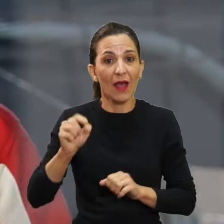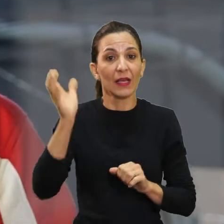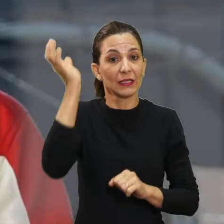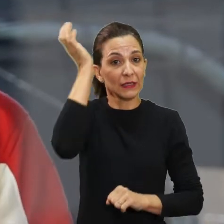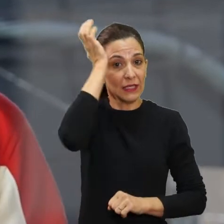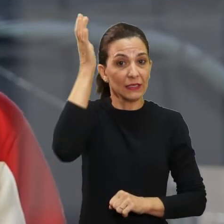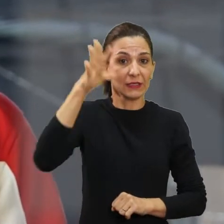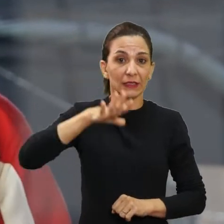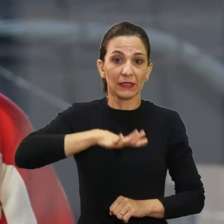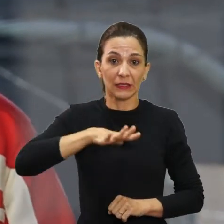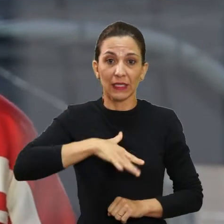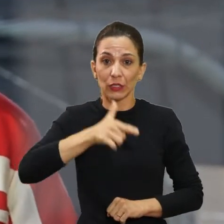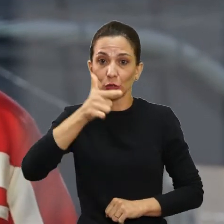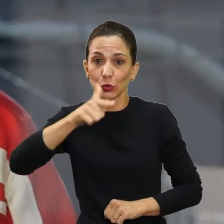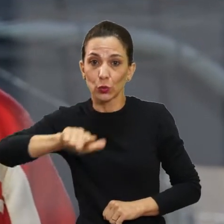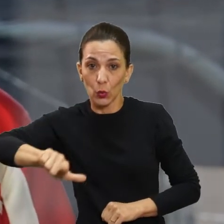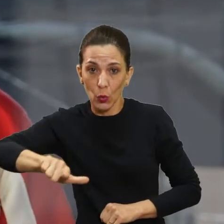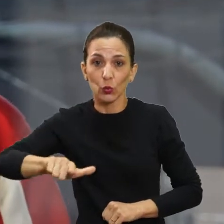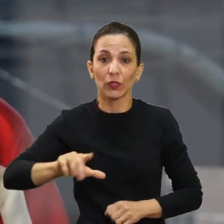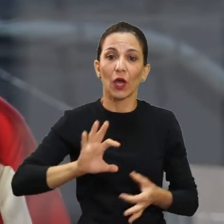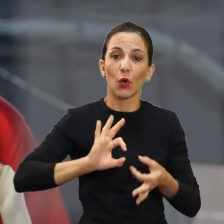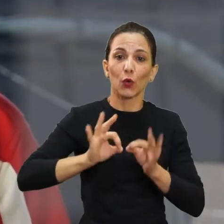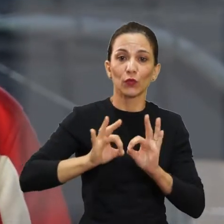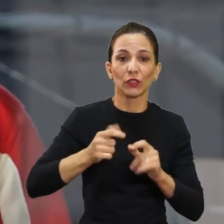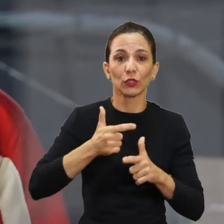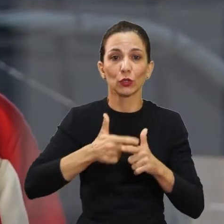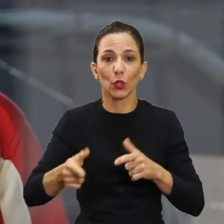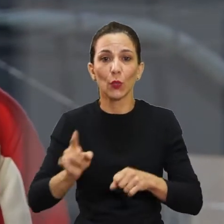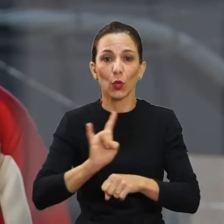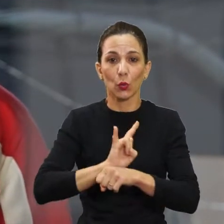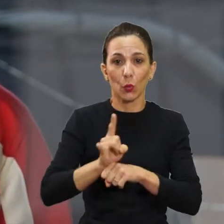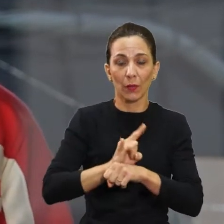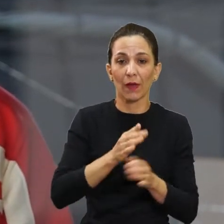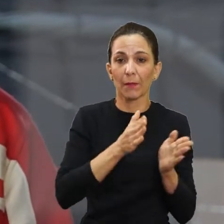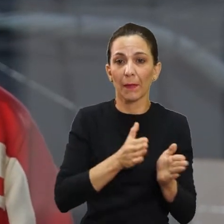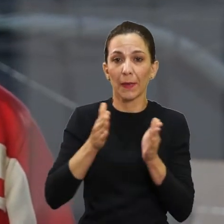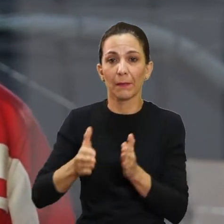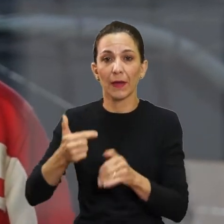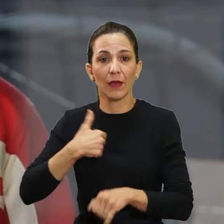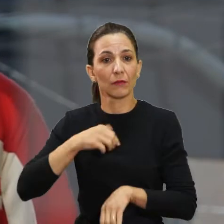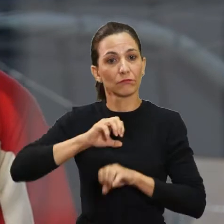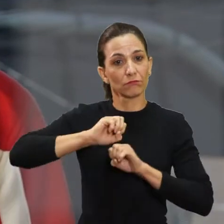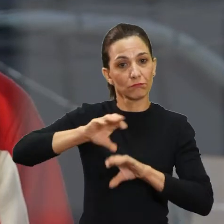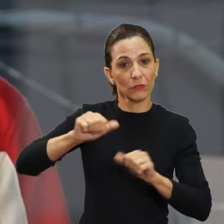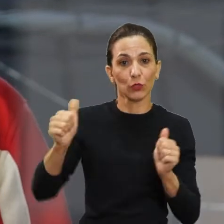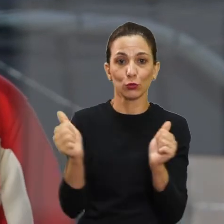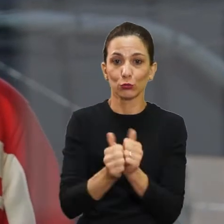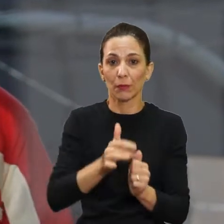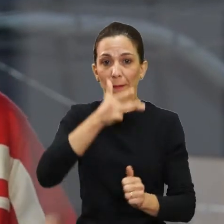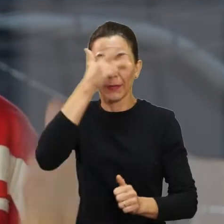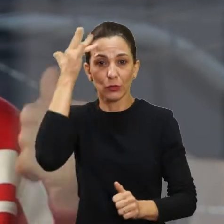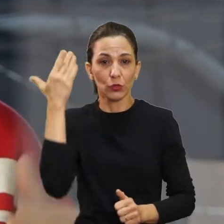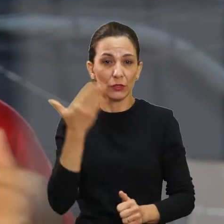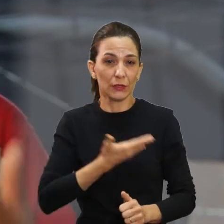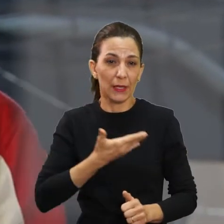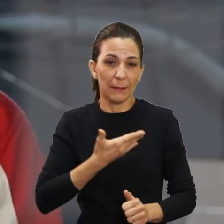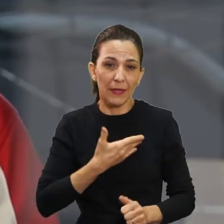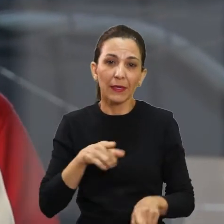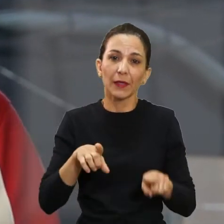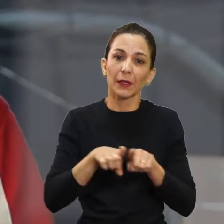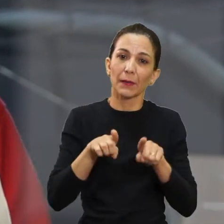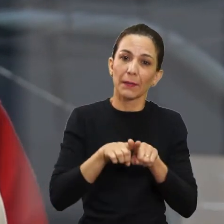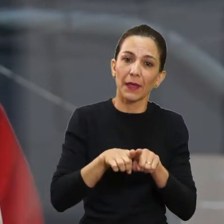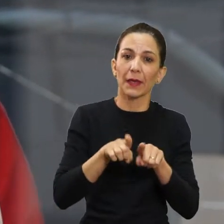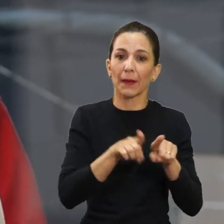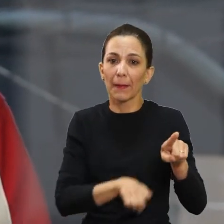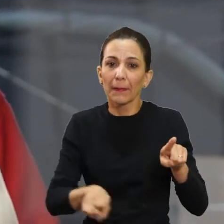agora eu vou dar uma oficina no Sesc também de realização documental, no Sesc Catanduva, junto com o Isley Luiz, que foi o diretor de fotografia do